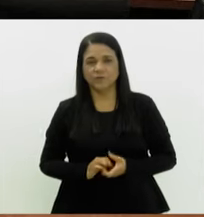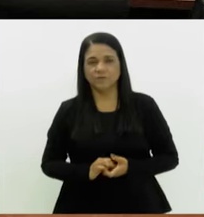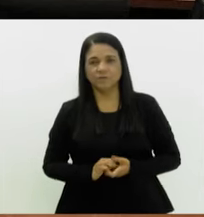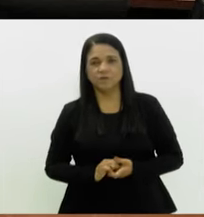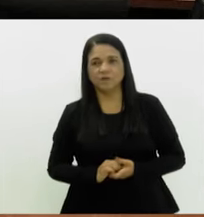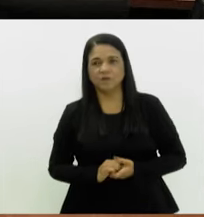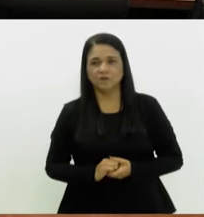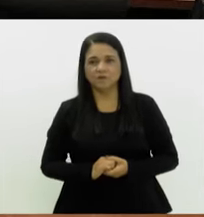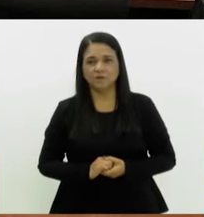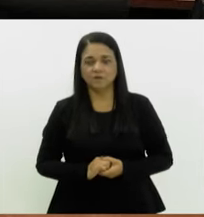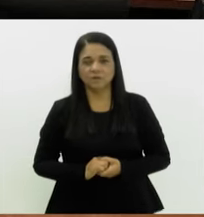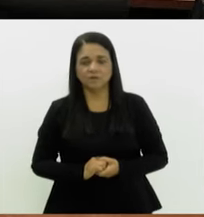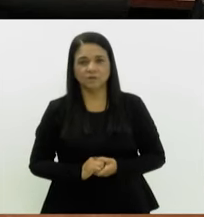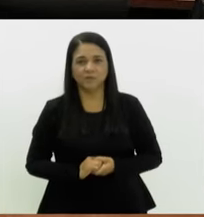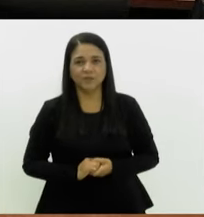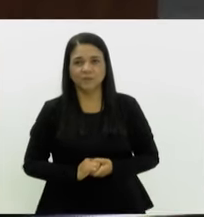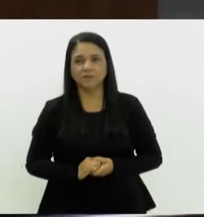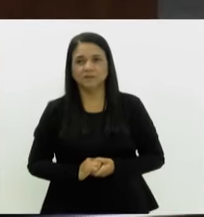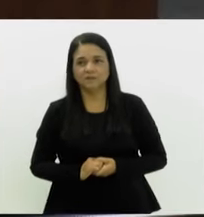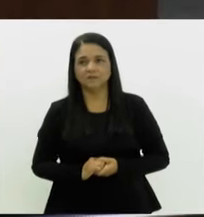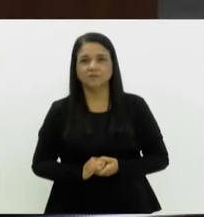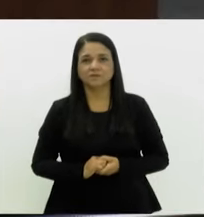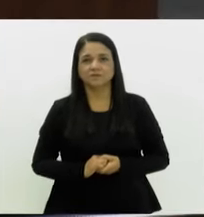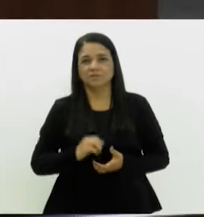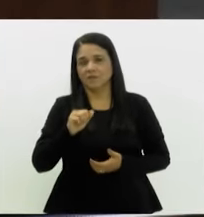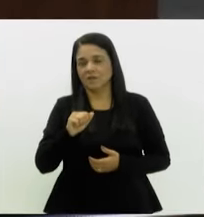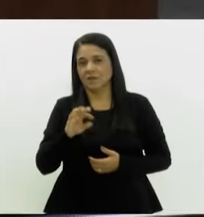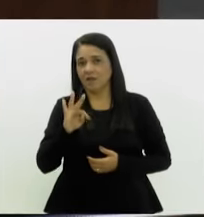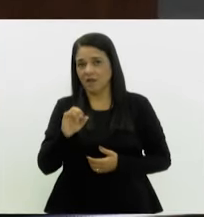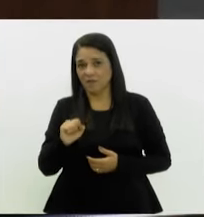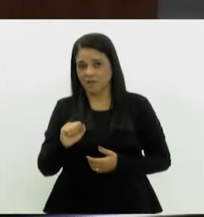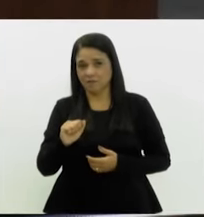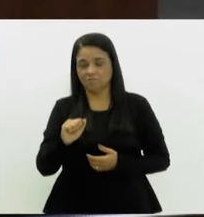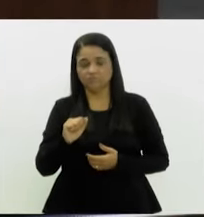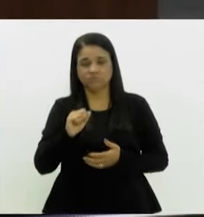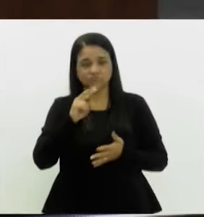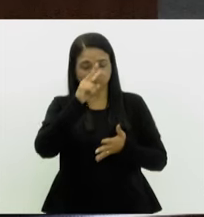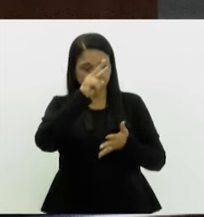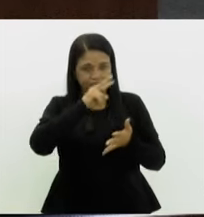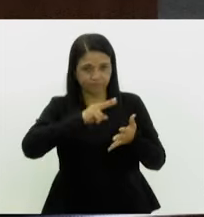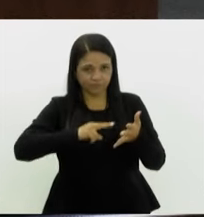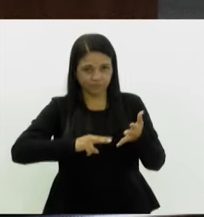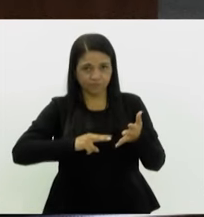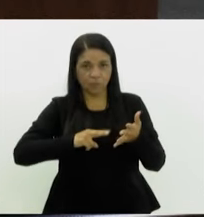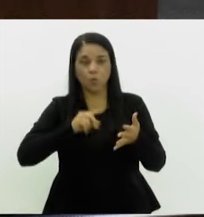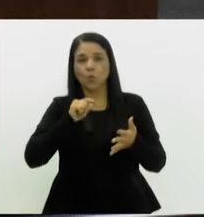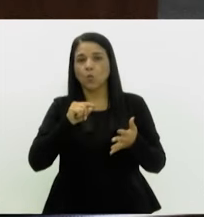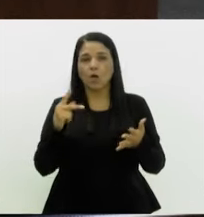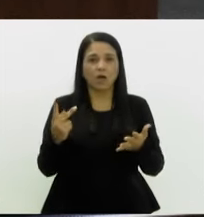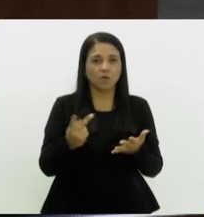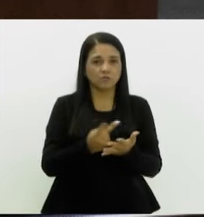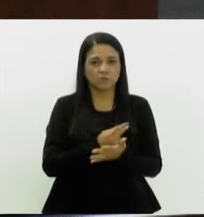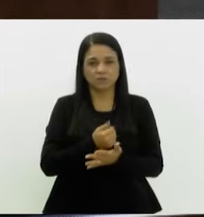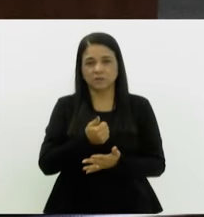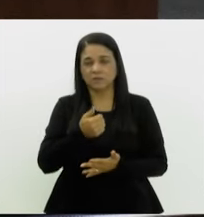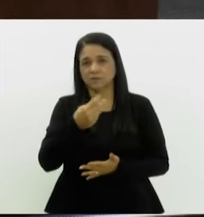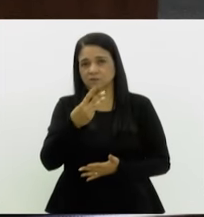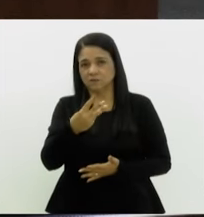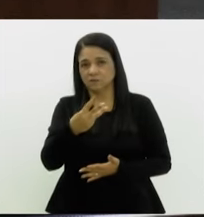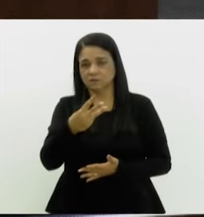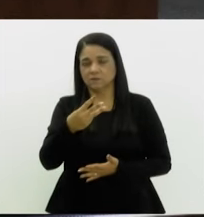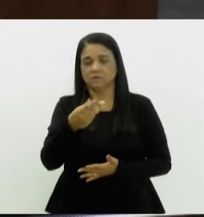Senhor presidente, obrigado. A ata reflete com exatidão o ocorrido na 30ª